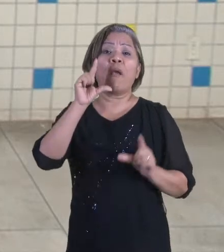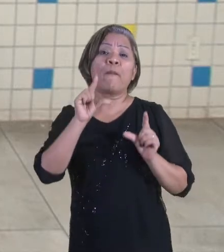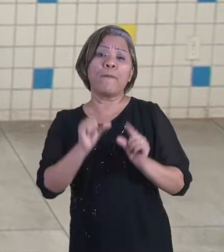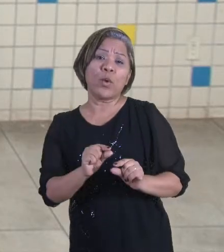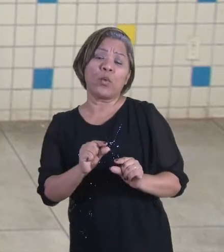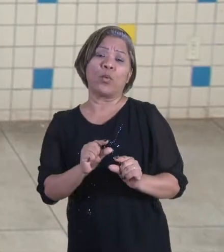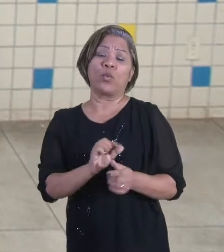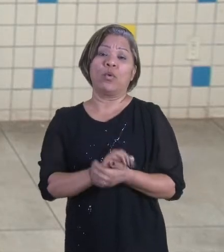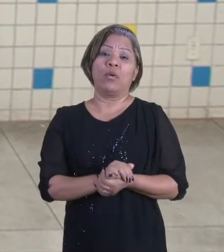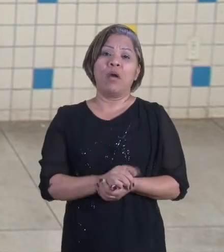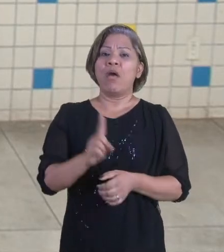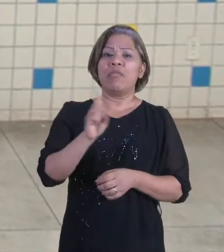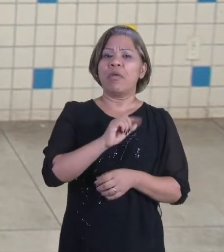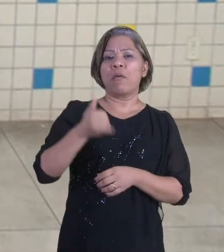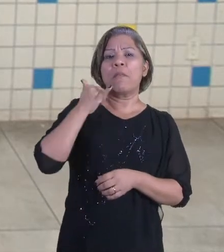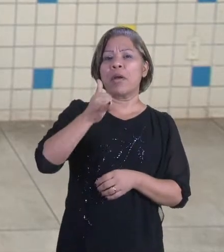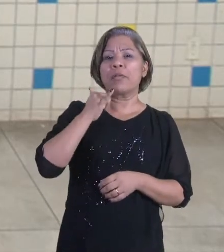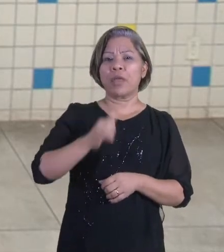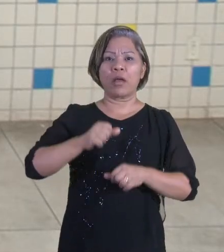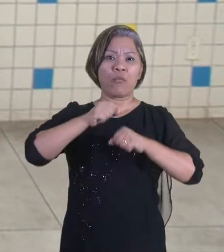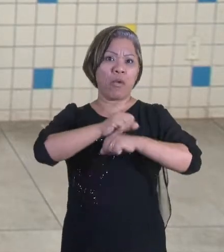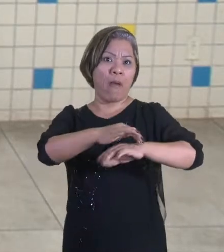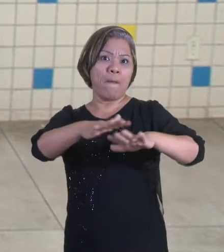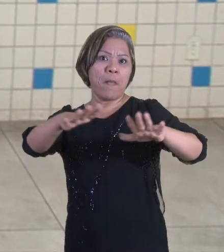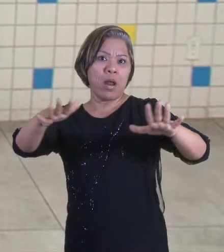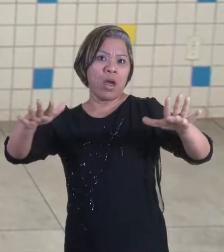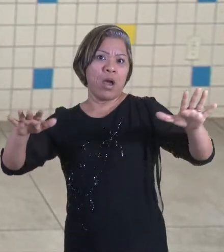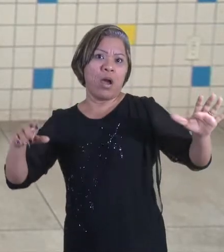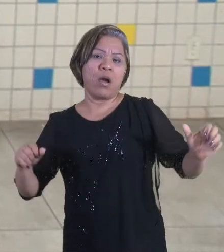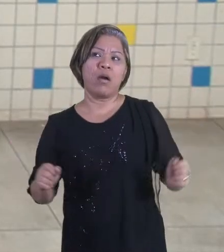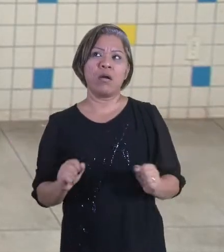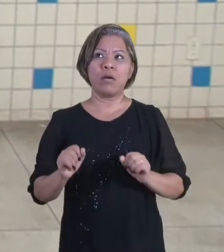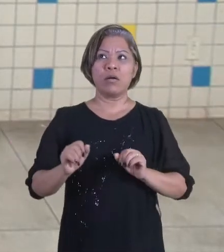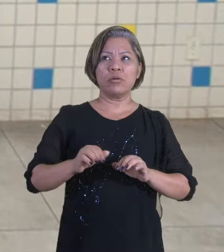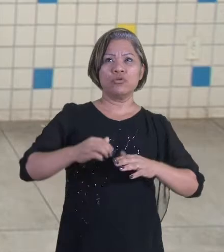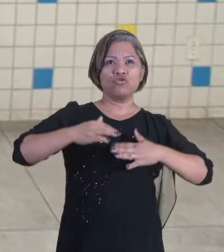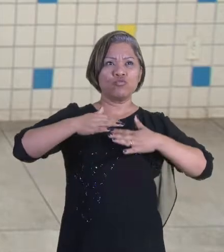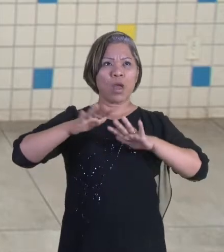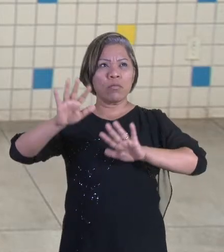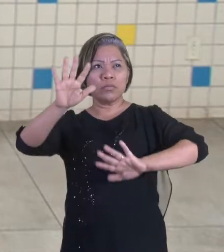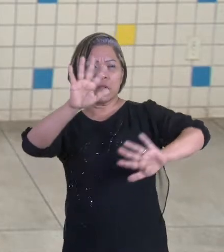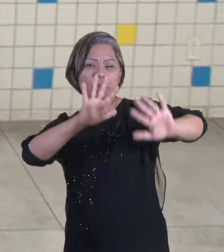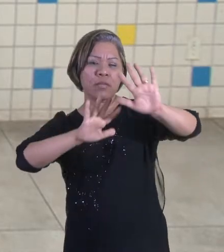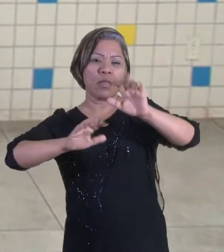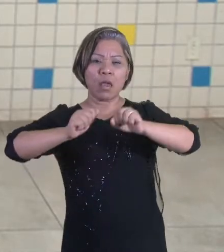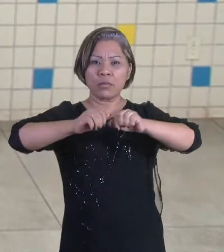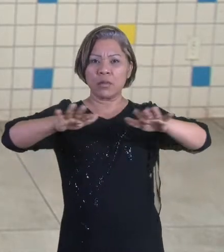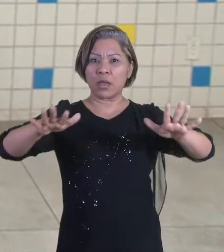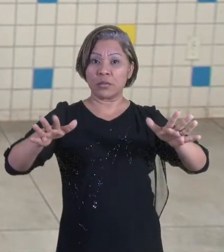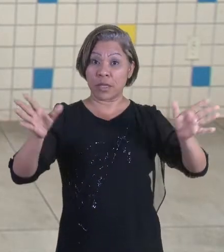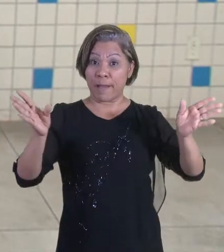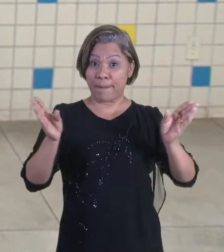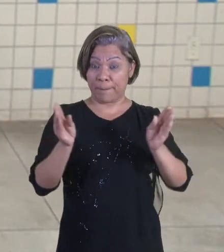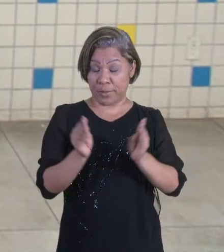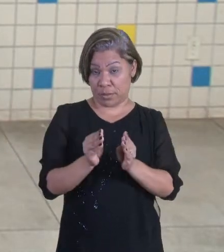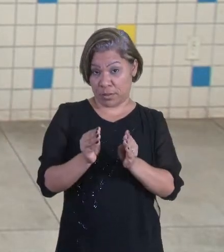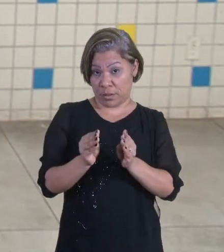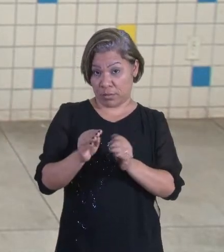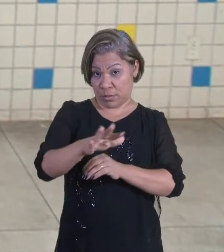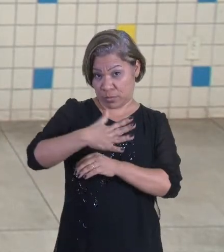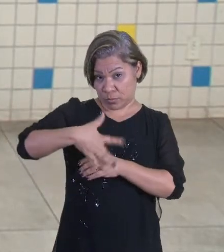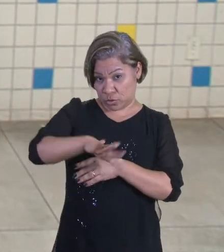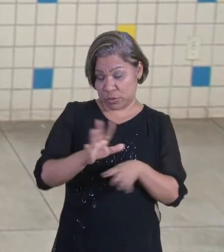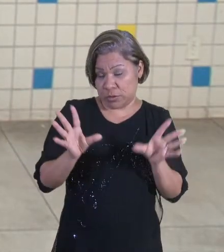é uma narrativa que abrange um cenário muito extenso. Ele é bem reduzido. O espaço é bem reduzido em um